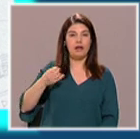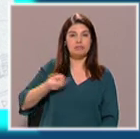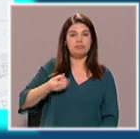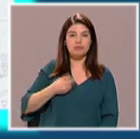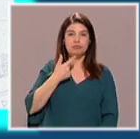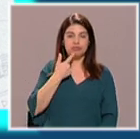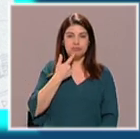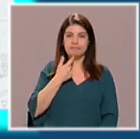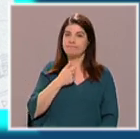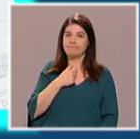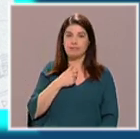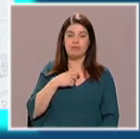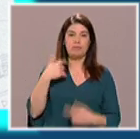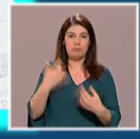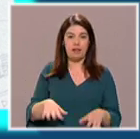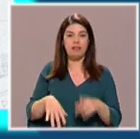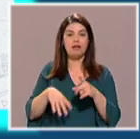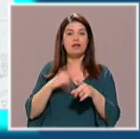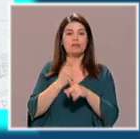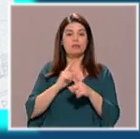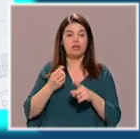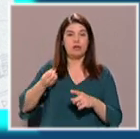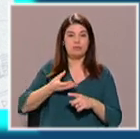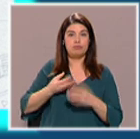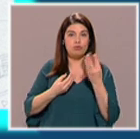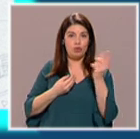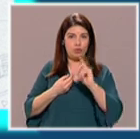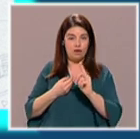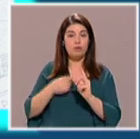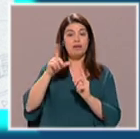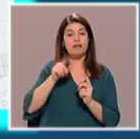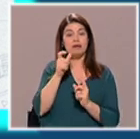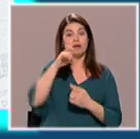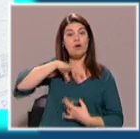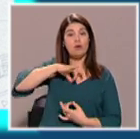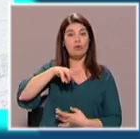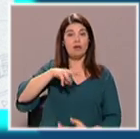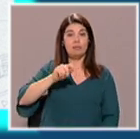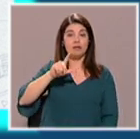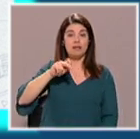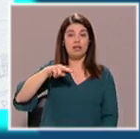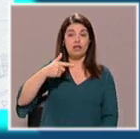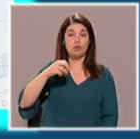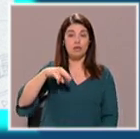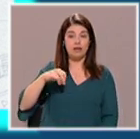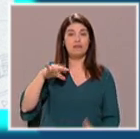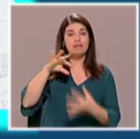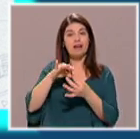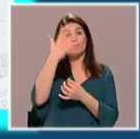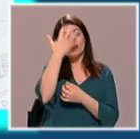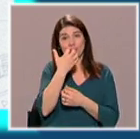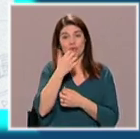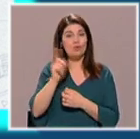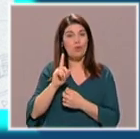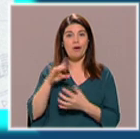e a melatonina é a hormona responsável por regular o nosso ciclo do sono. A hormona associada ao nanismo